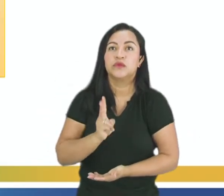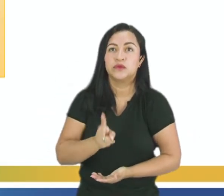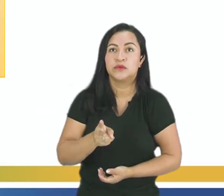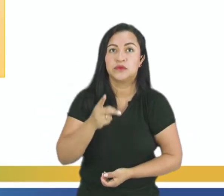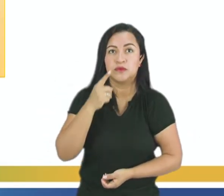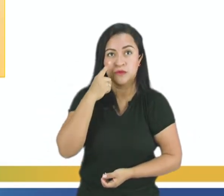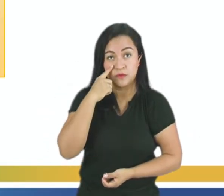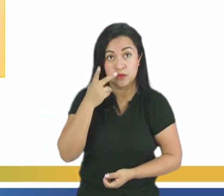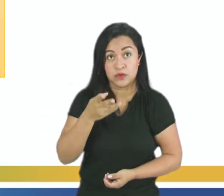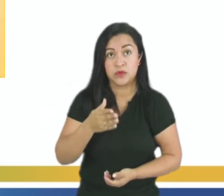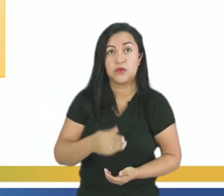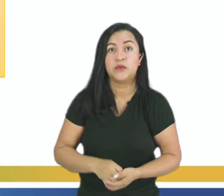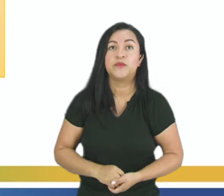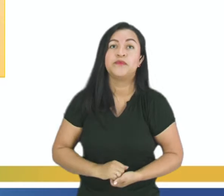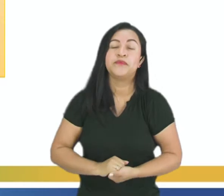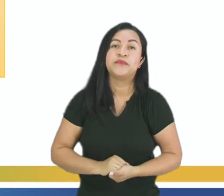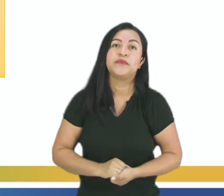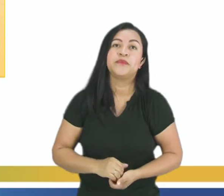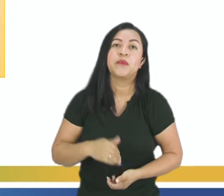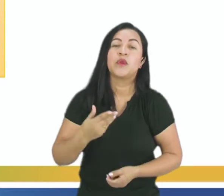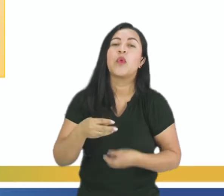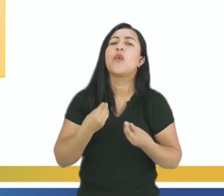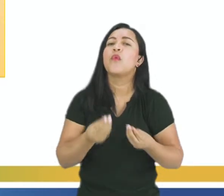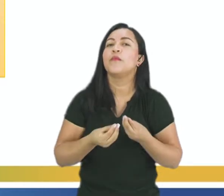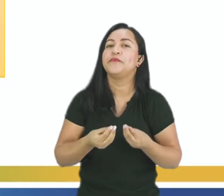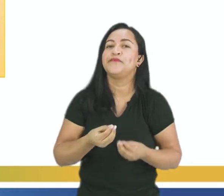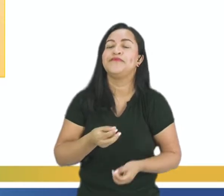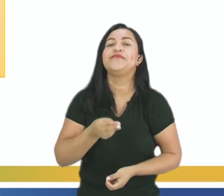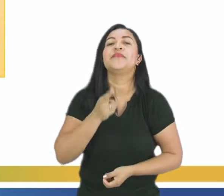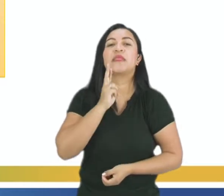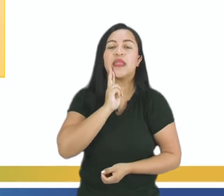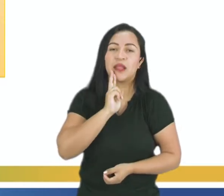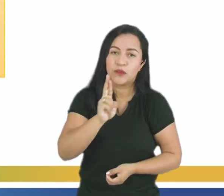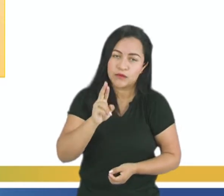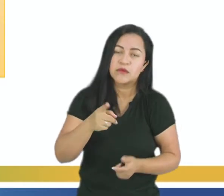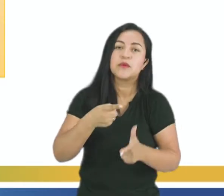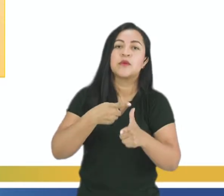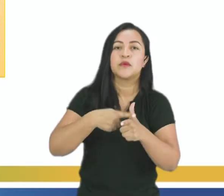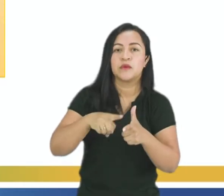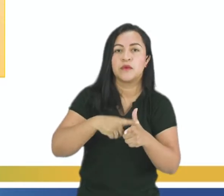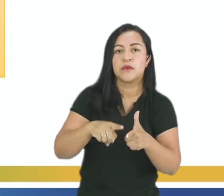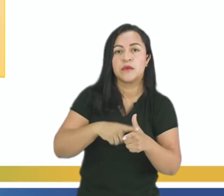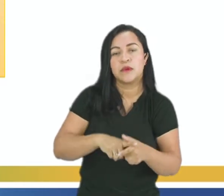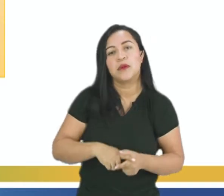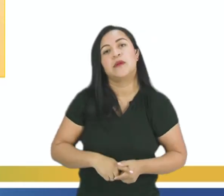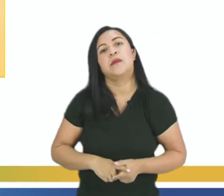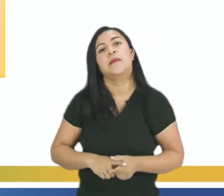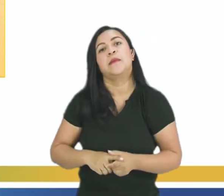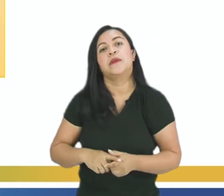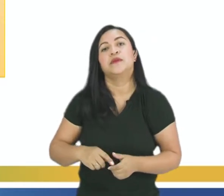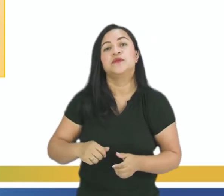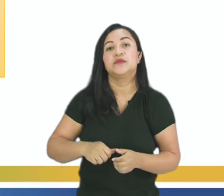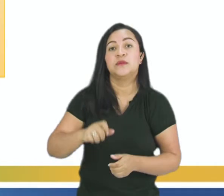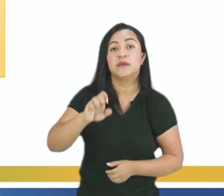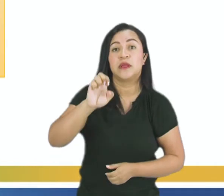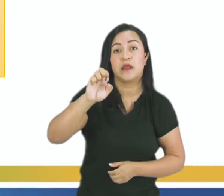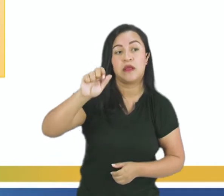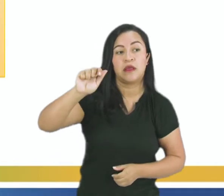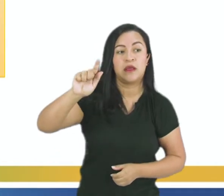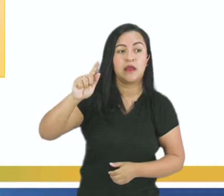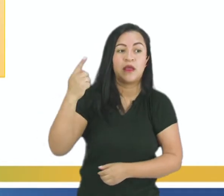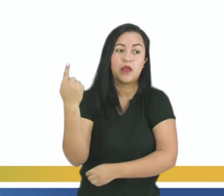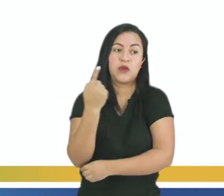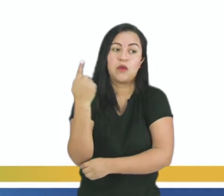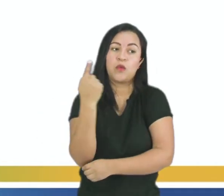que vimos até então, através de resoluções de situações-problema envolvendo sistemas de equações do primeiro grau aí com